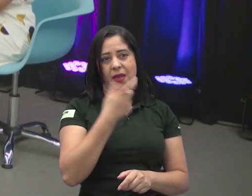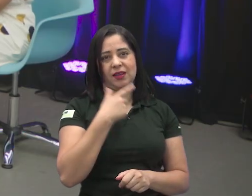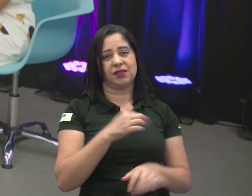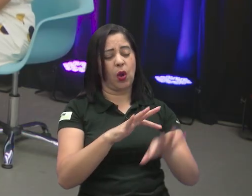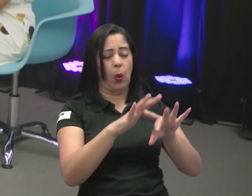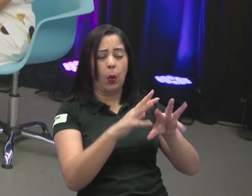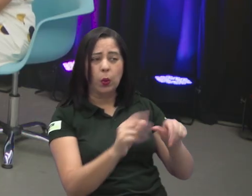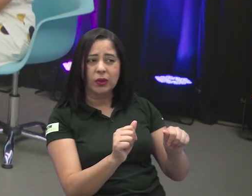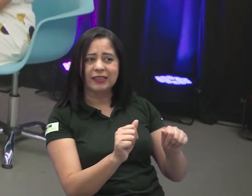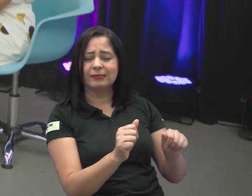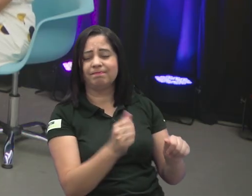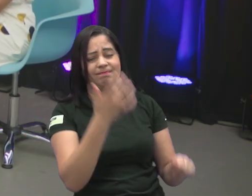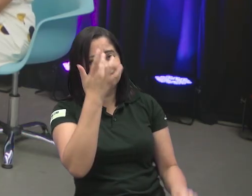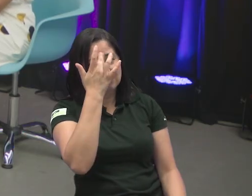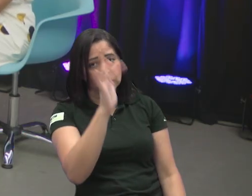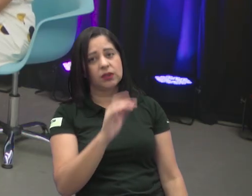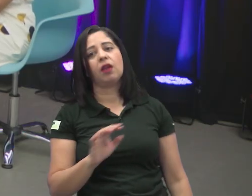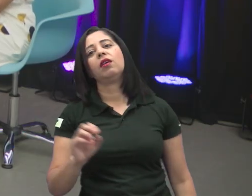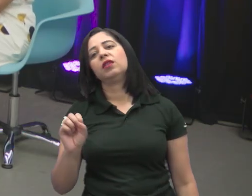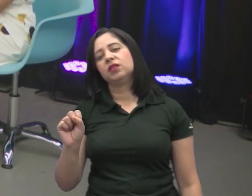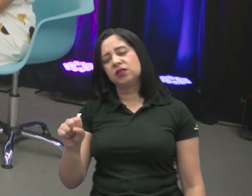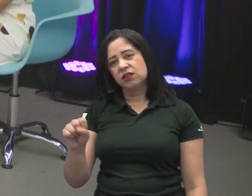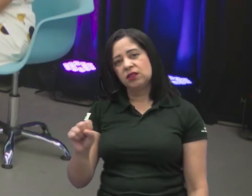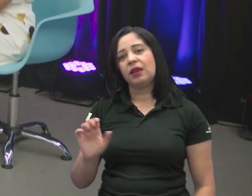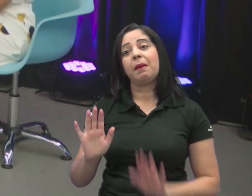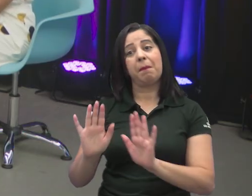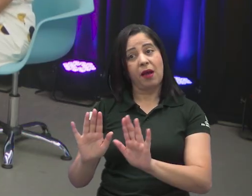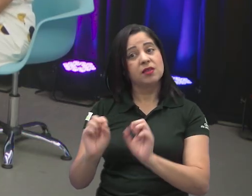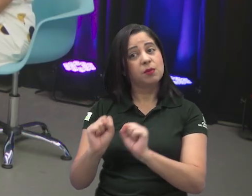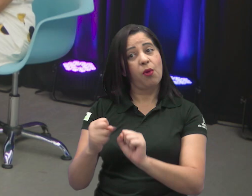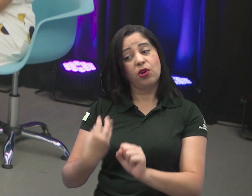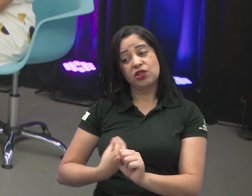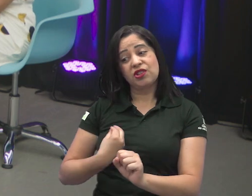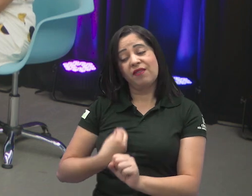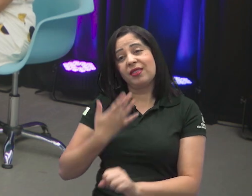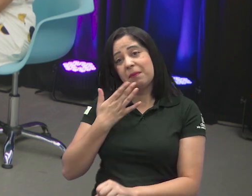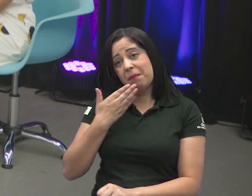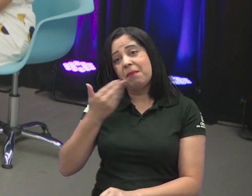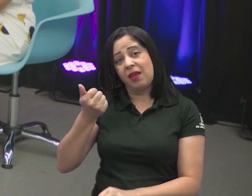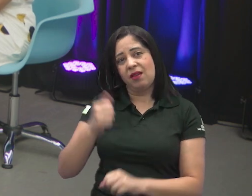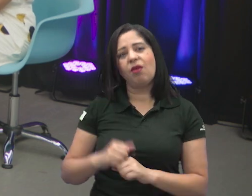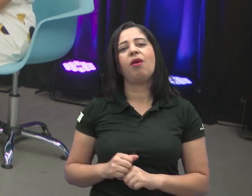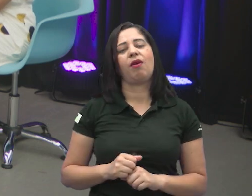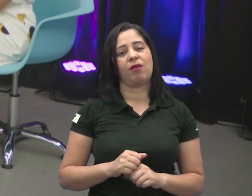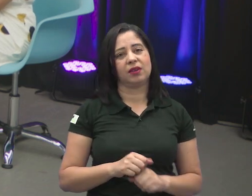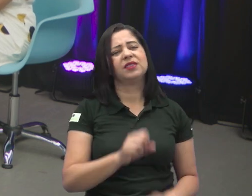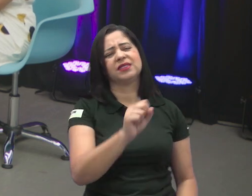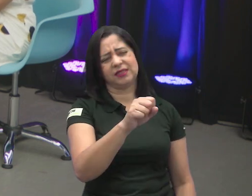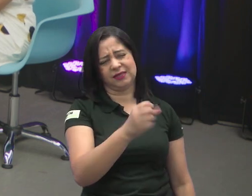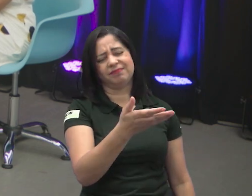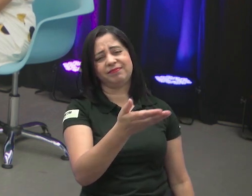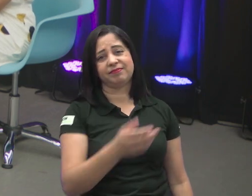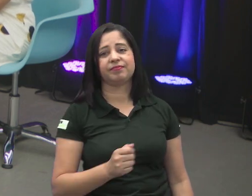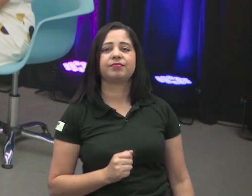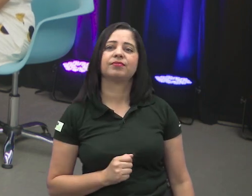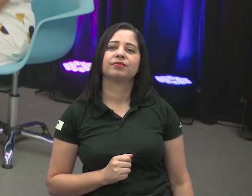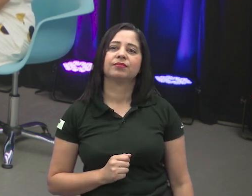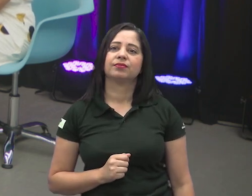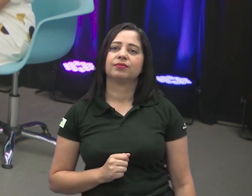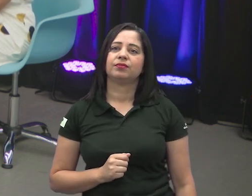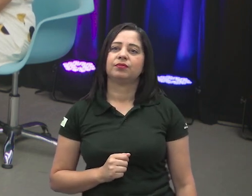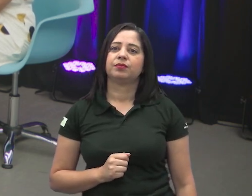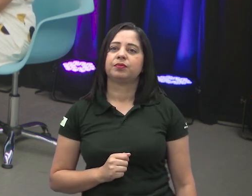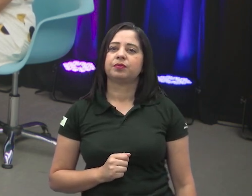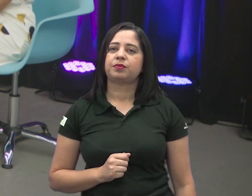se nós vamos chegar na cura. Mas talvez viver uma vida com mais qualidade, até qualidade. Né, o seu cessar. Você falou tudo, qualidade de vida. Vamos falar um pouquinho sobre